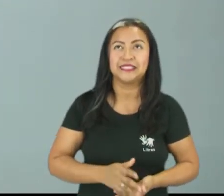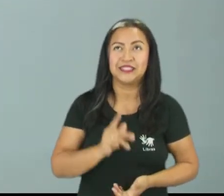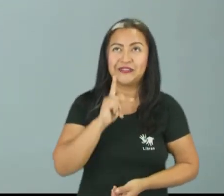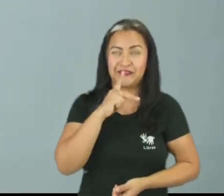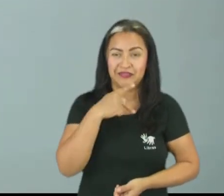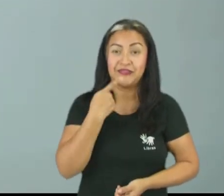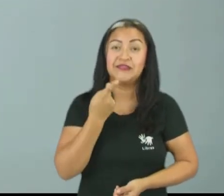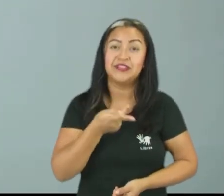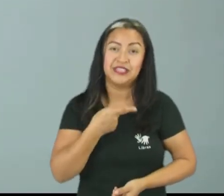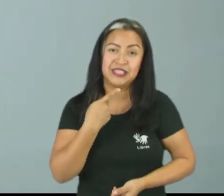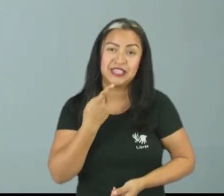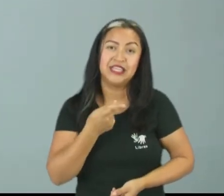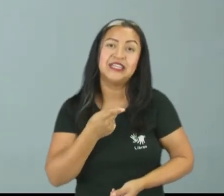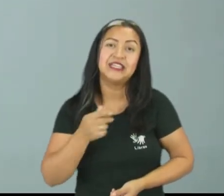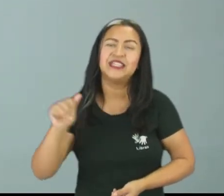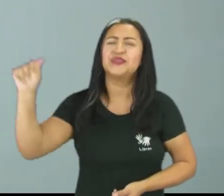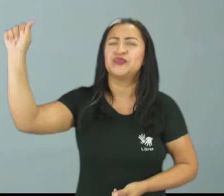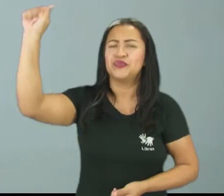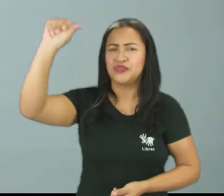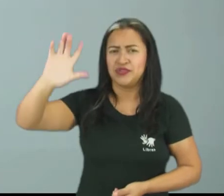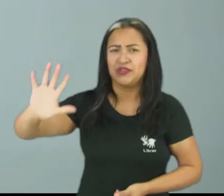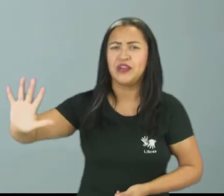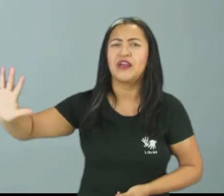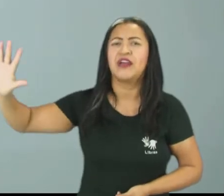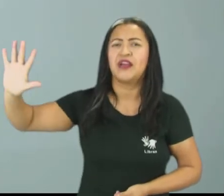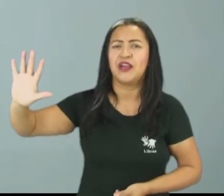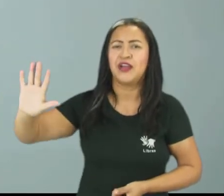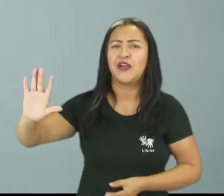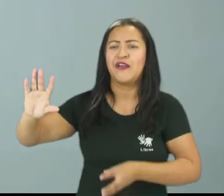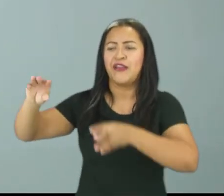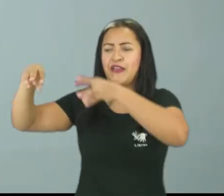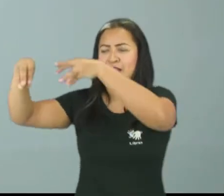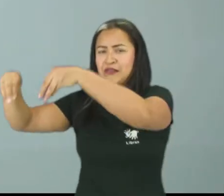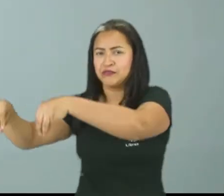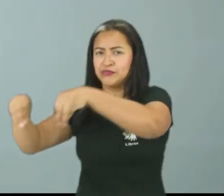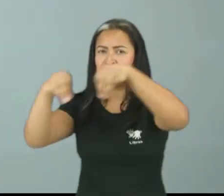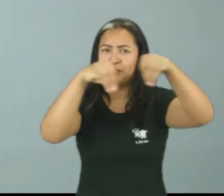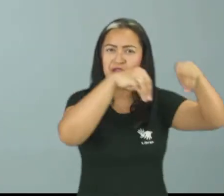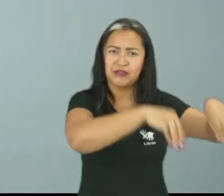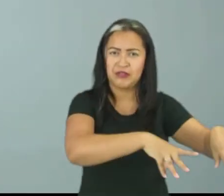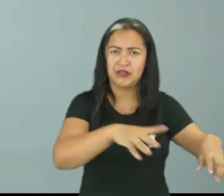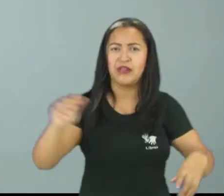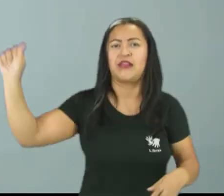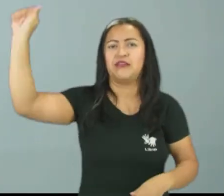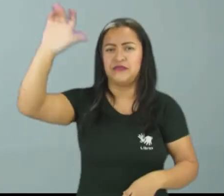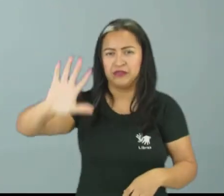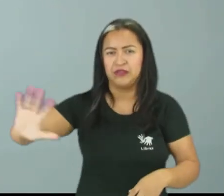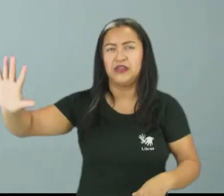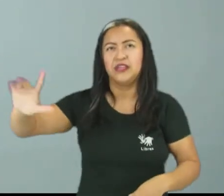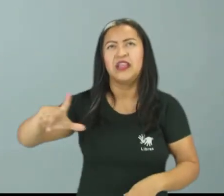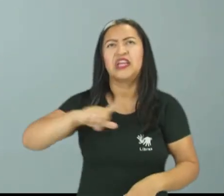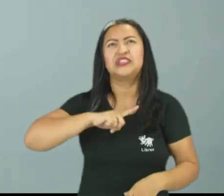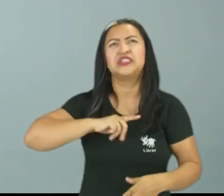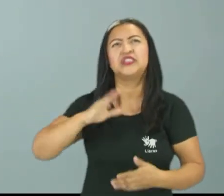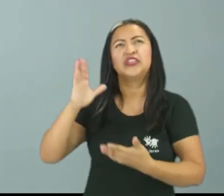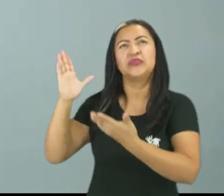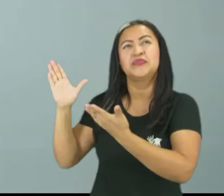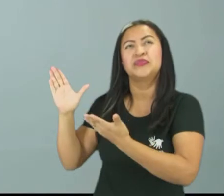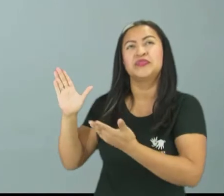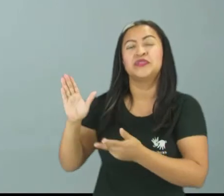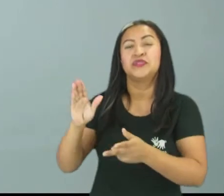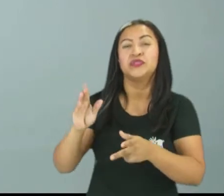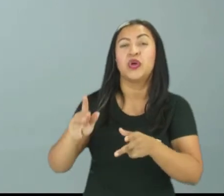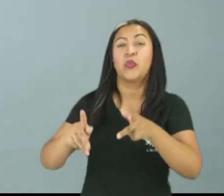Falando aí de África, né, e de diáspora, né, diáspora africana, a gente tem então aí o termo